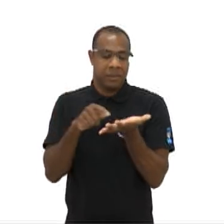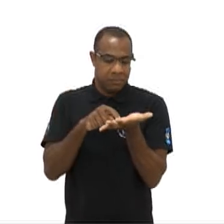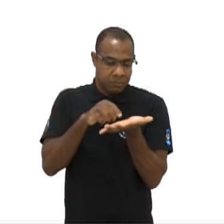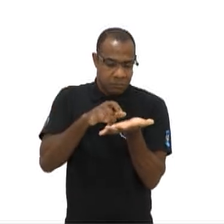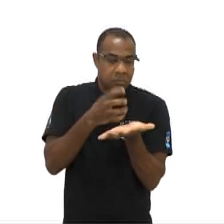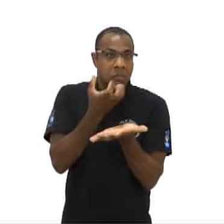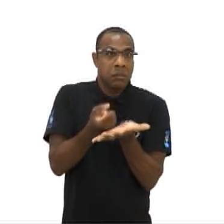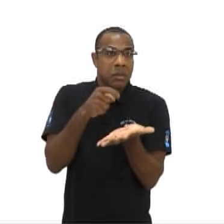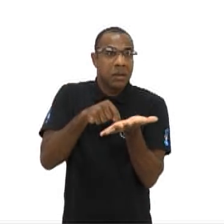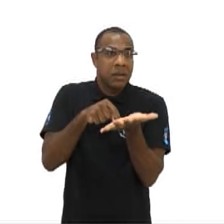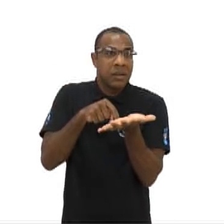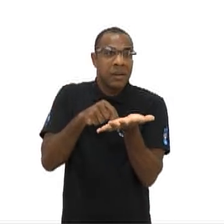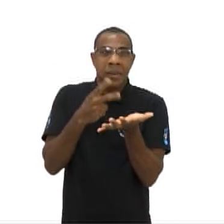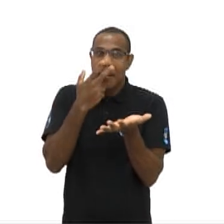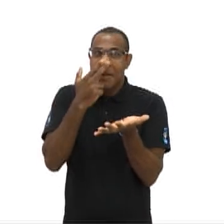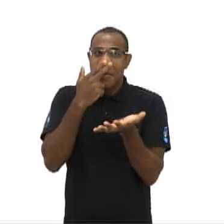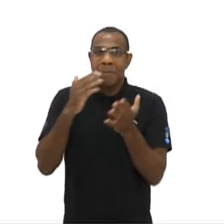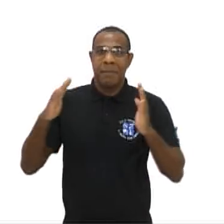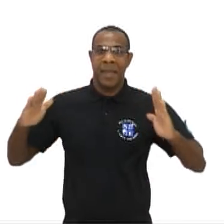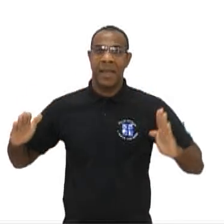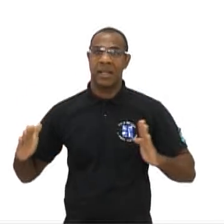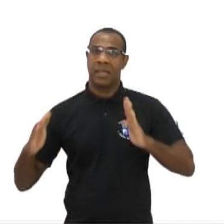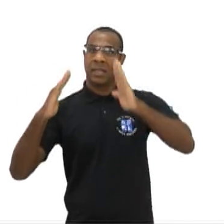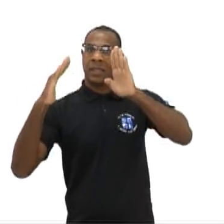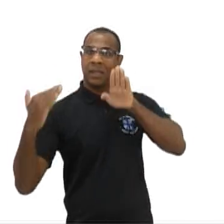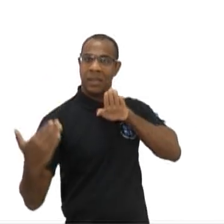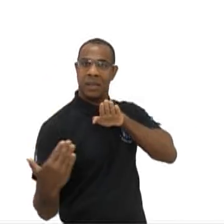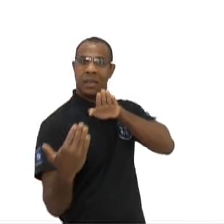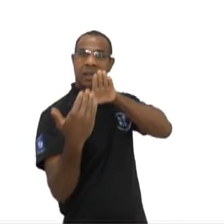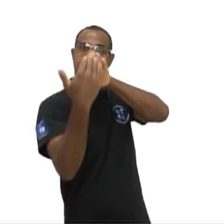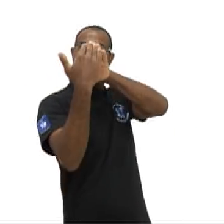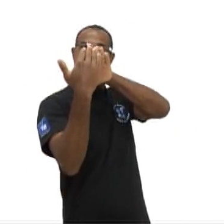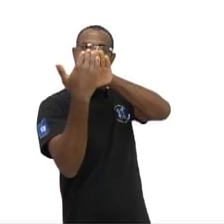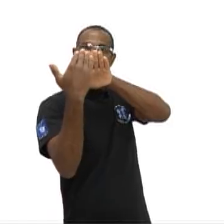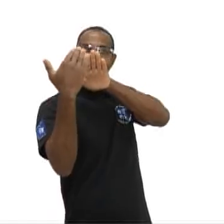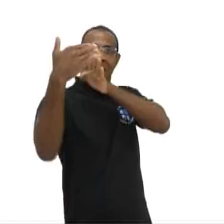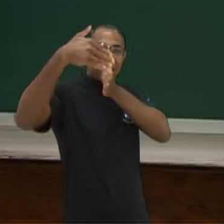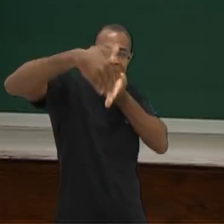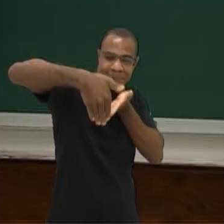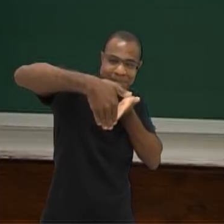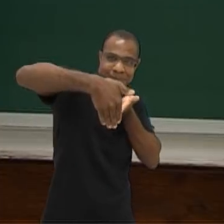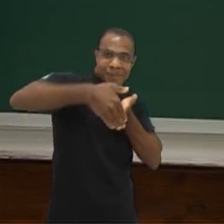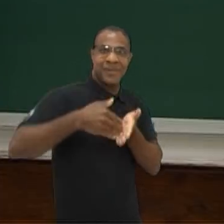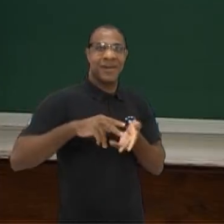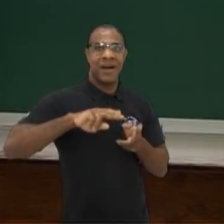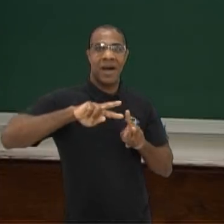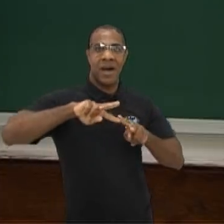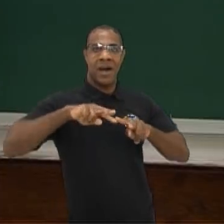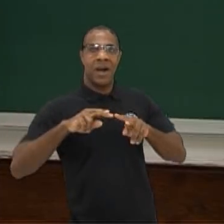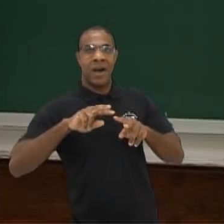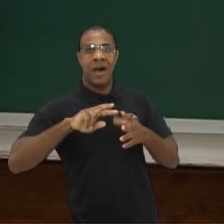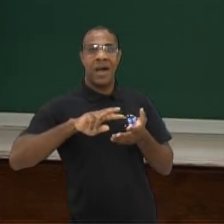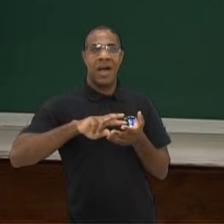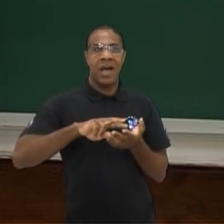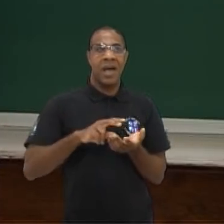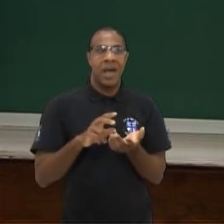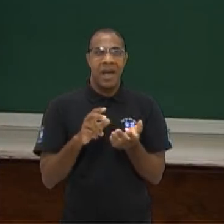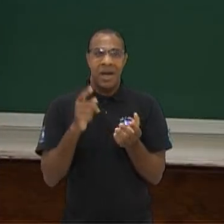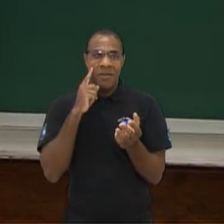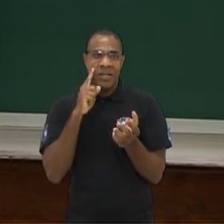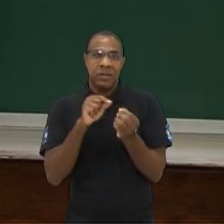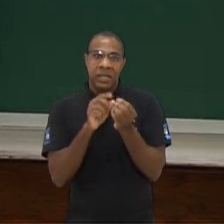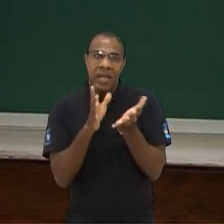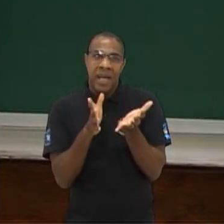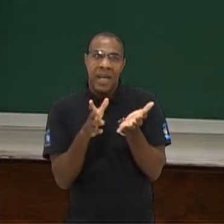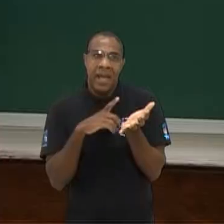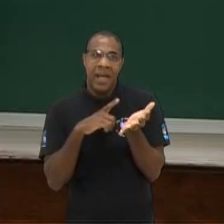basicamente como se fosse uma pirâmide montada de ponta cabeça, e aqui vão ser as bases aonde você vai ter como referência dos